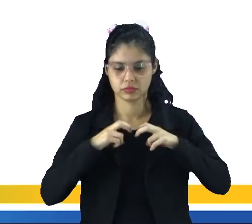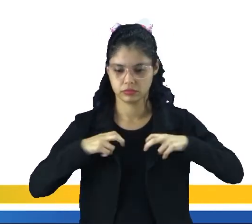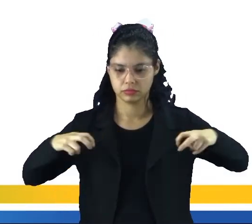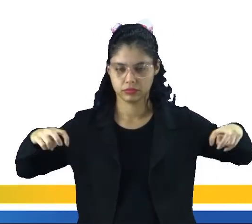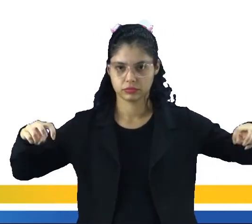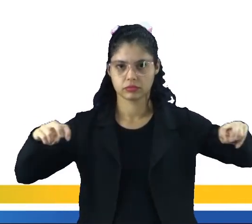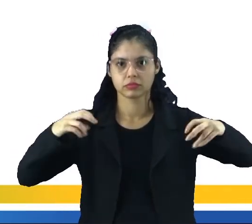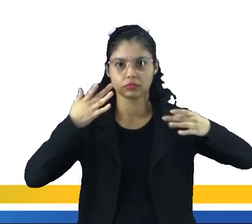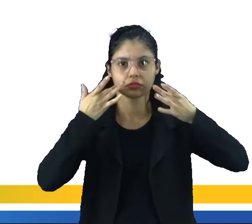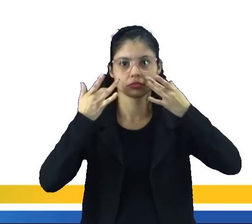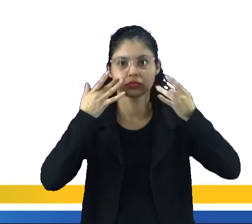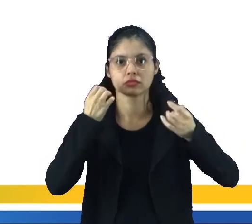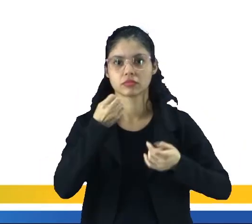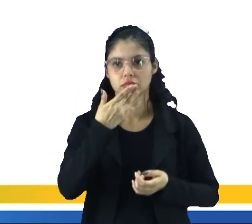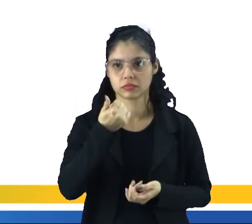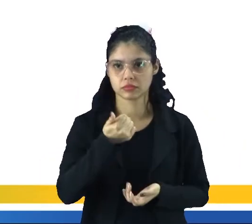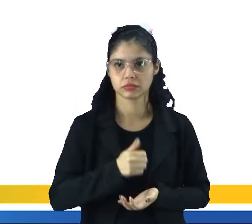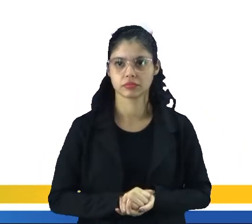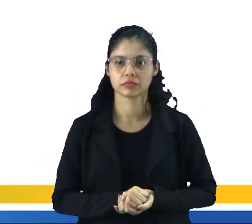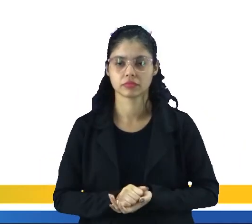desse teatro, beleza?